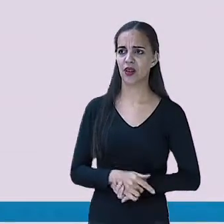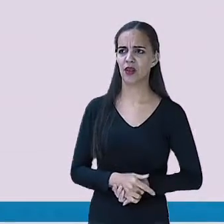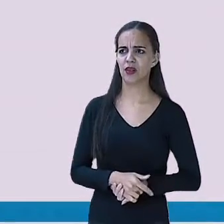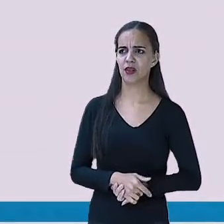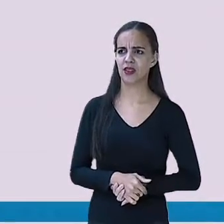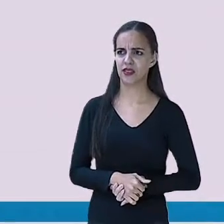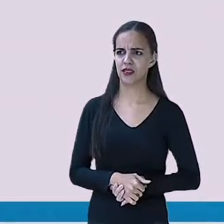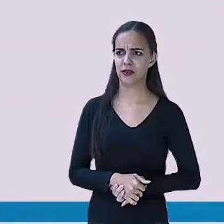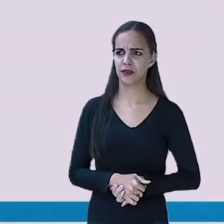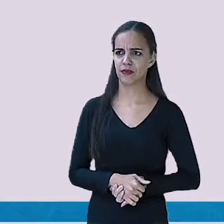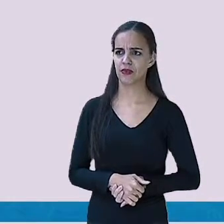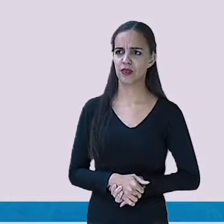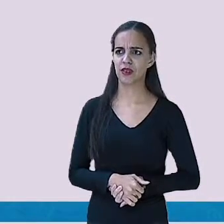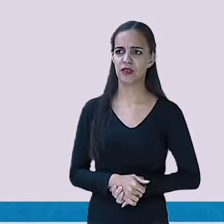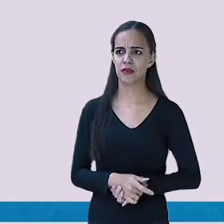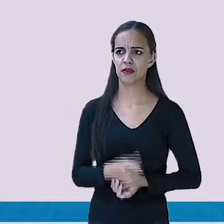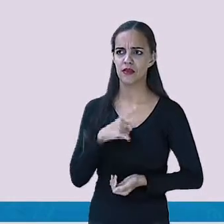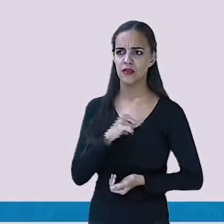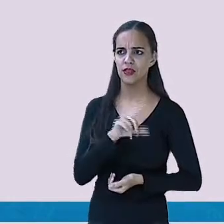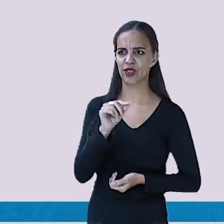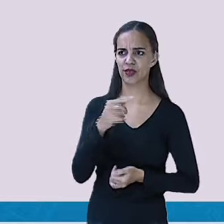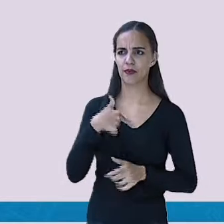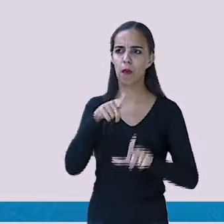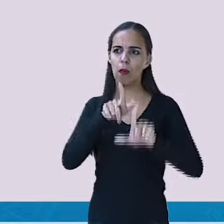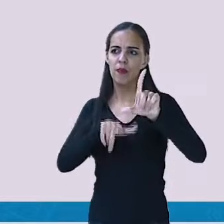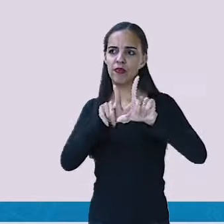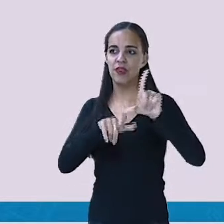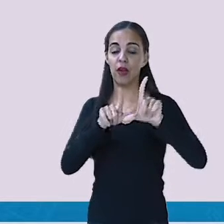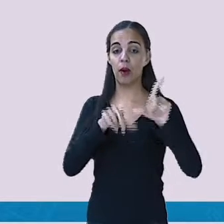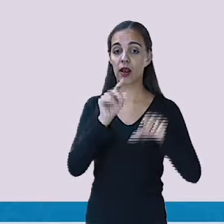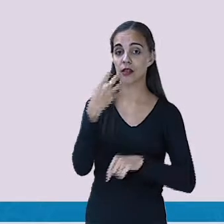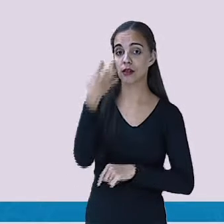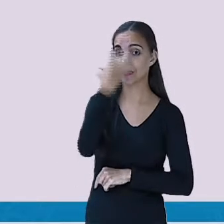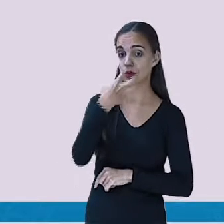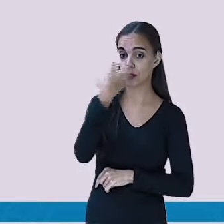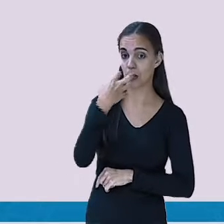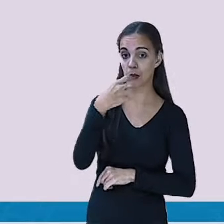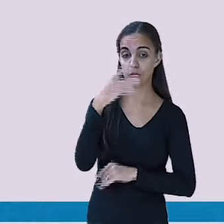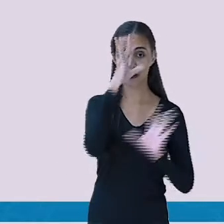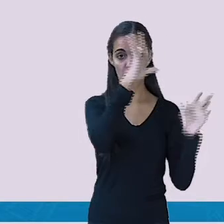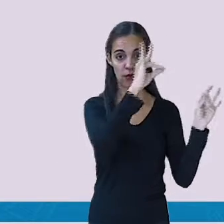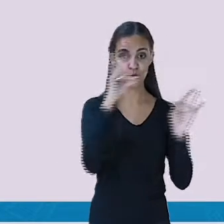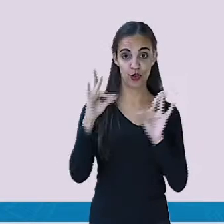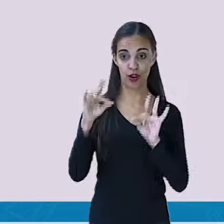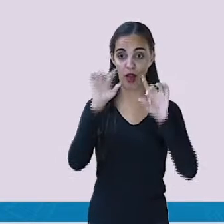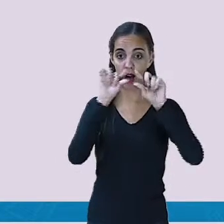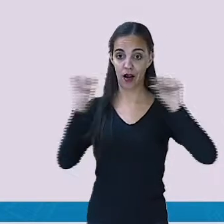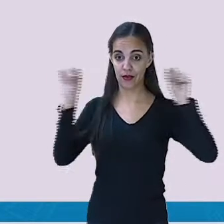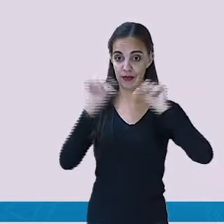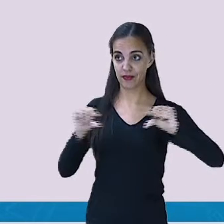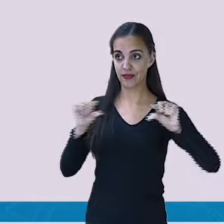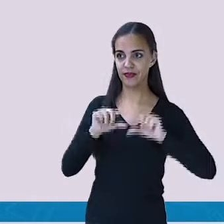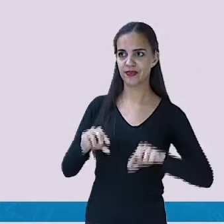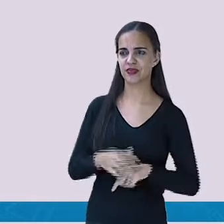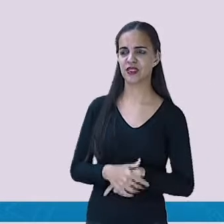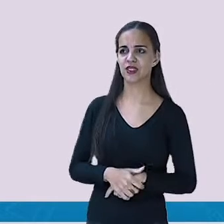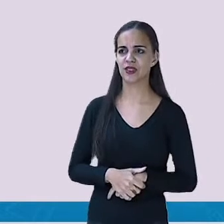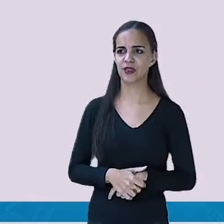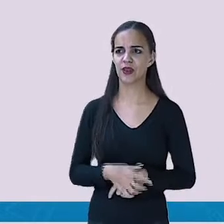Esta frase é da letra de uma música. E esta frase,